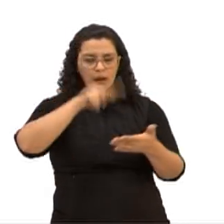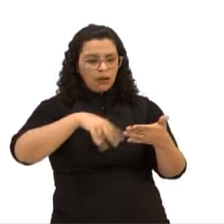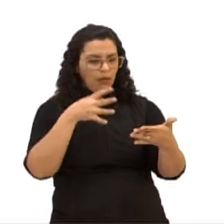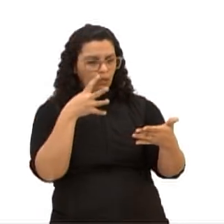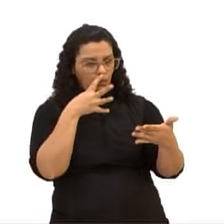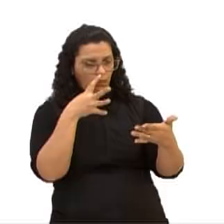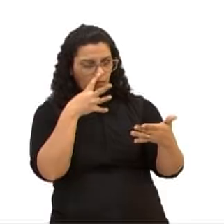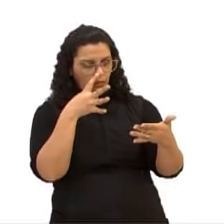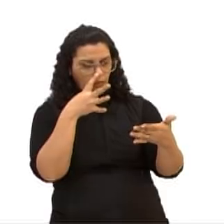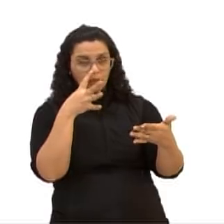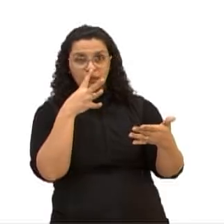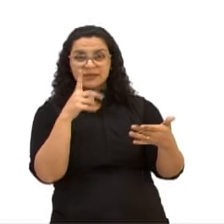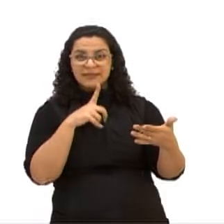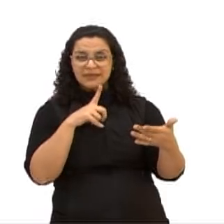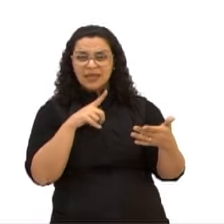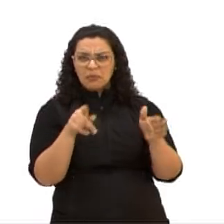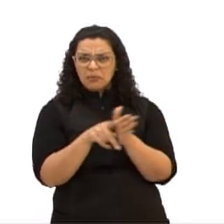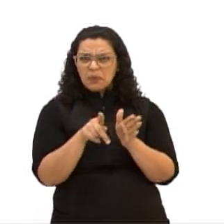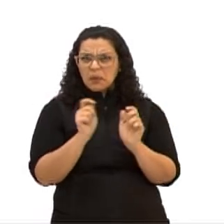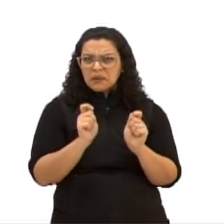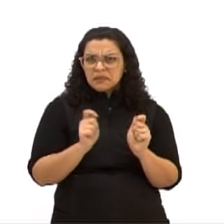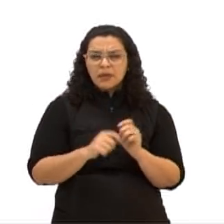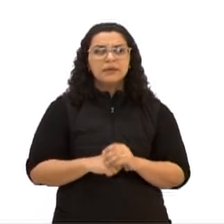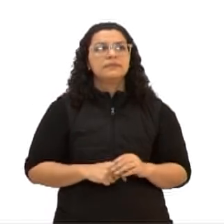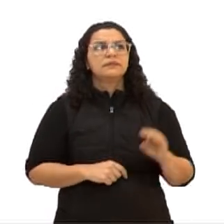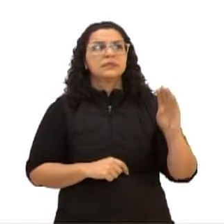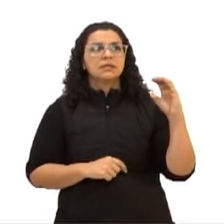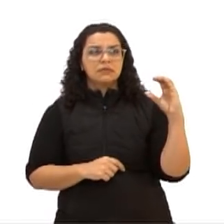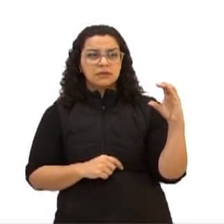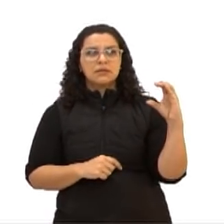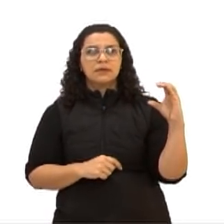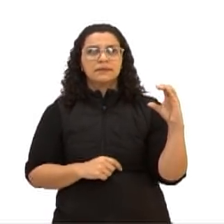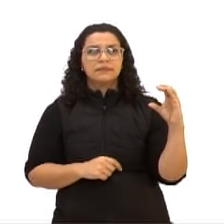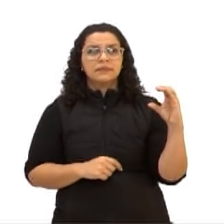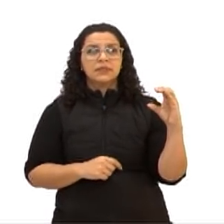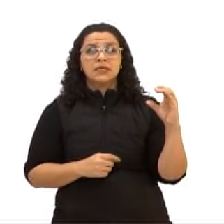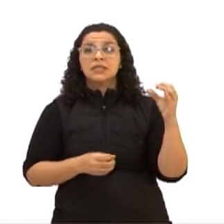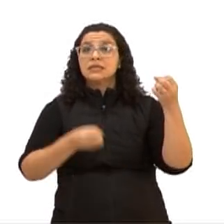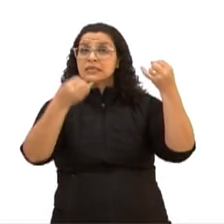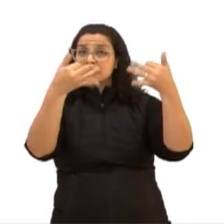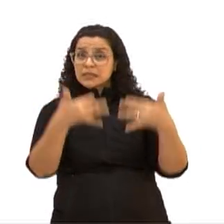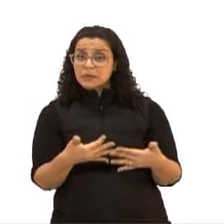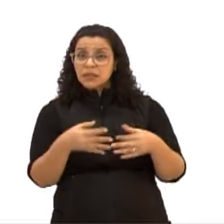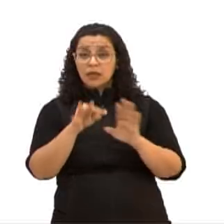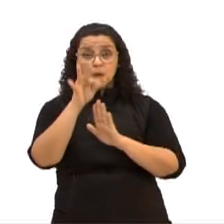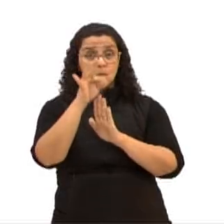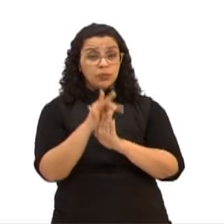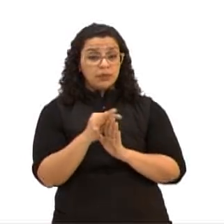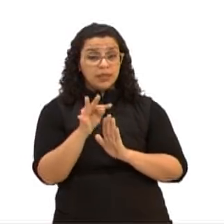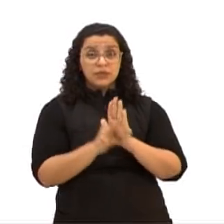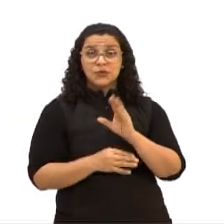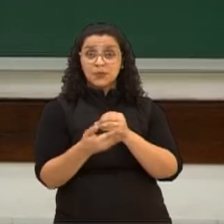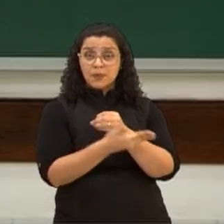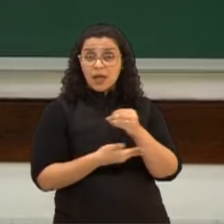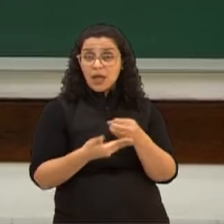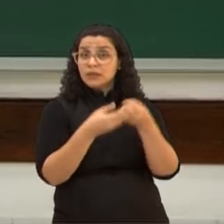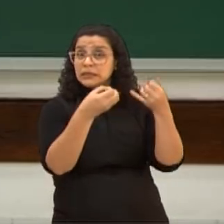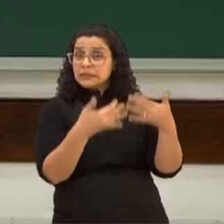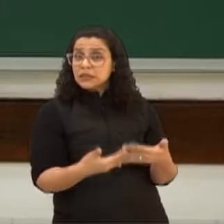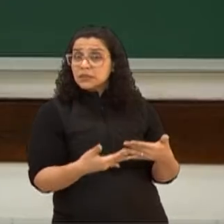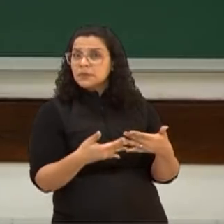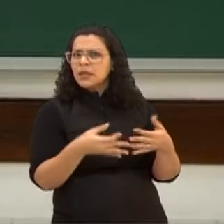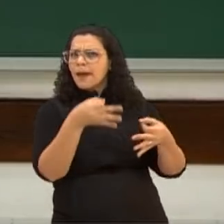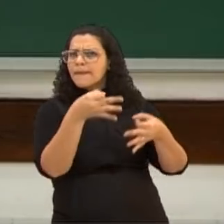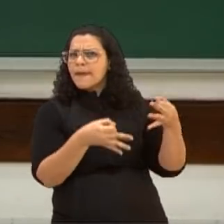os leitores. Será que entretém esses leitores? Letra C, que justifica o texto base, né?